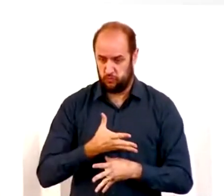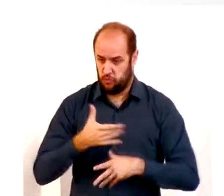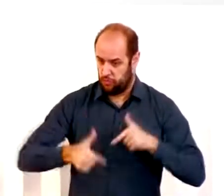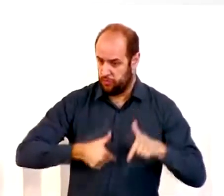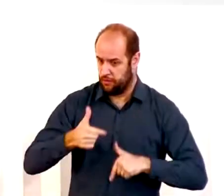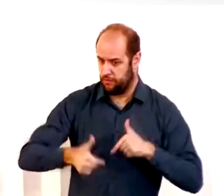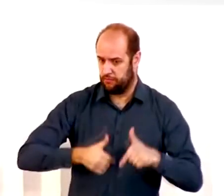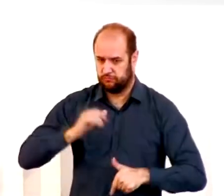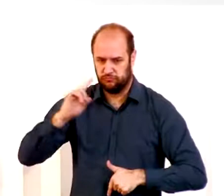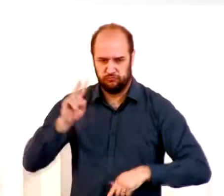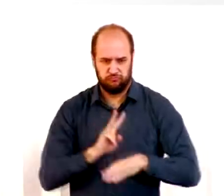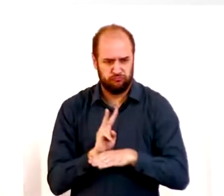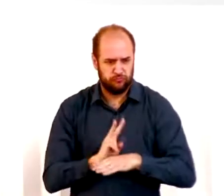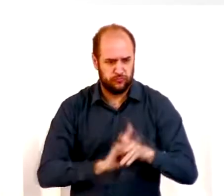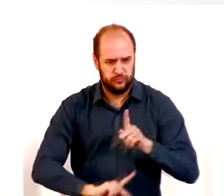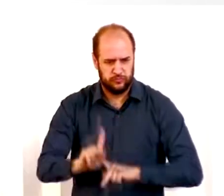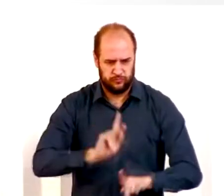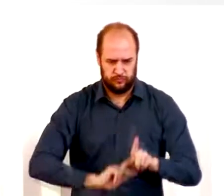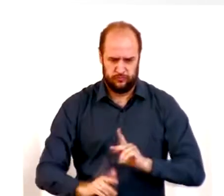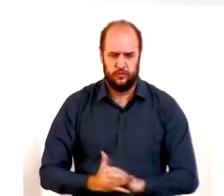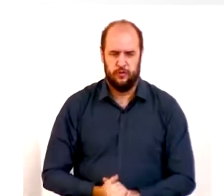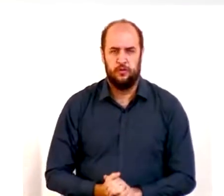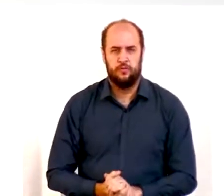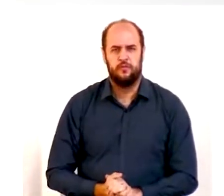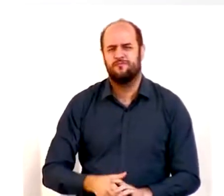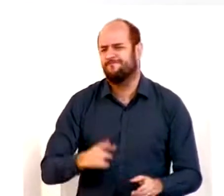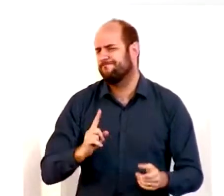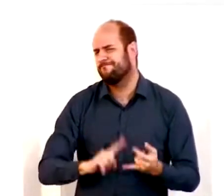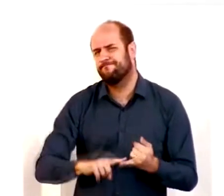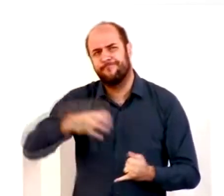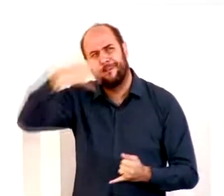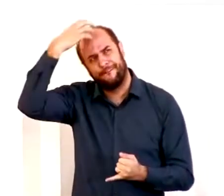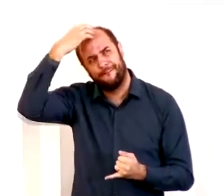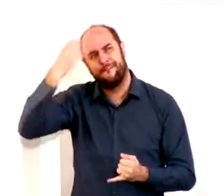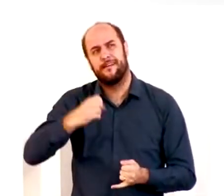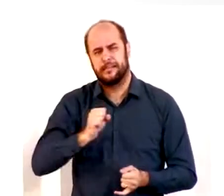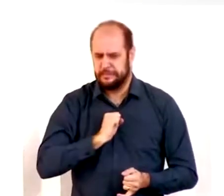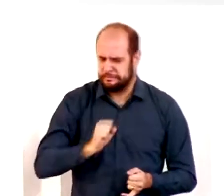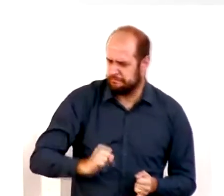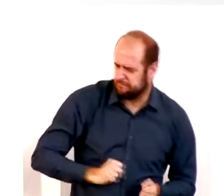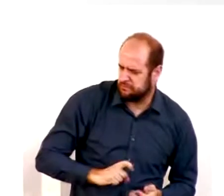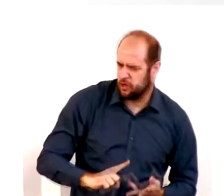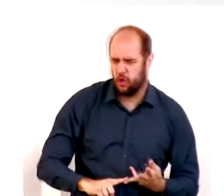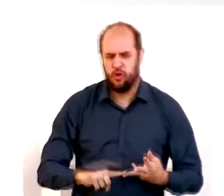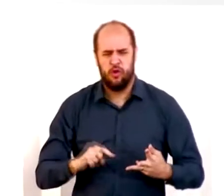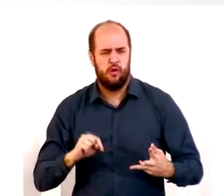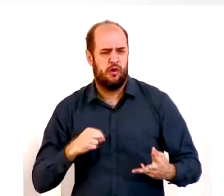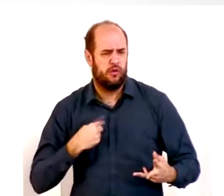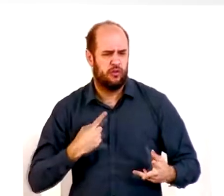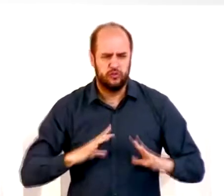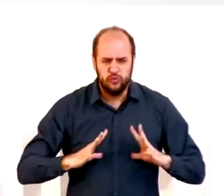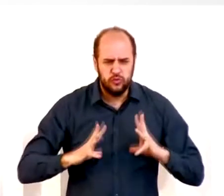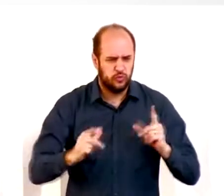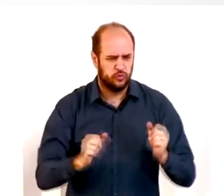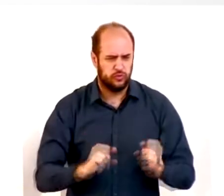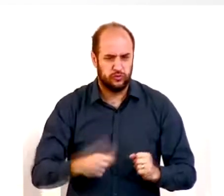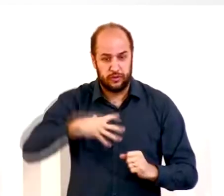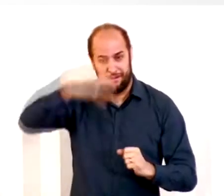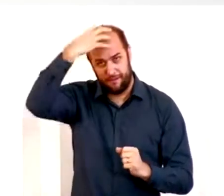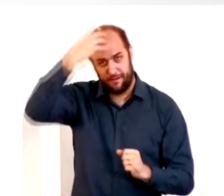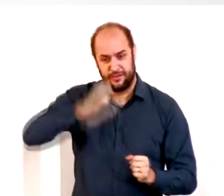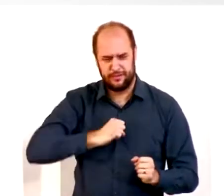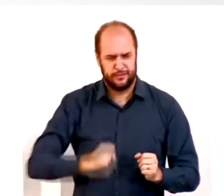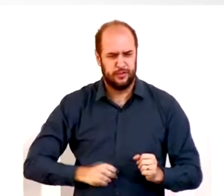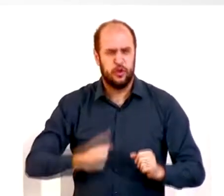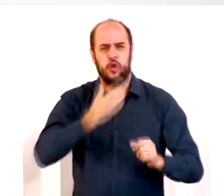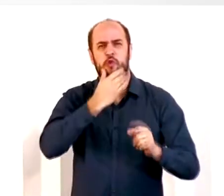todos os reis, os sacerdotes, todos apontavam para Cristo, tipificavam Cristo, reis, sacerdotes